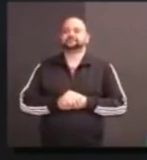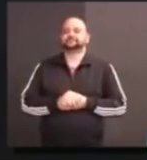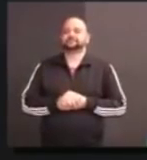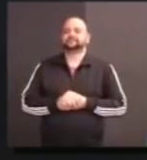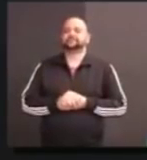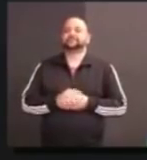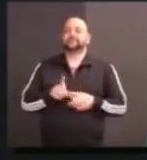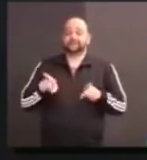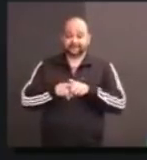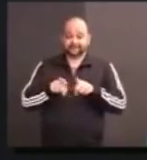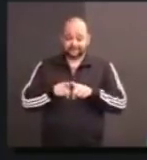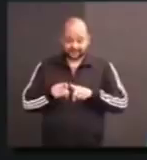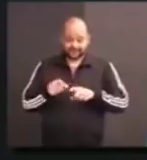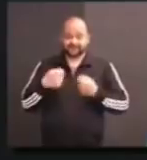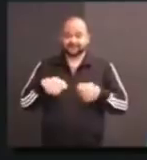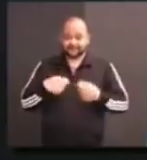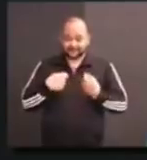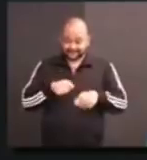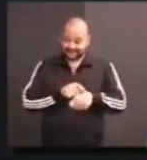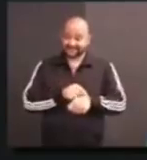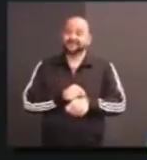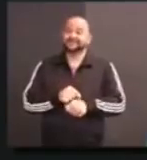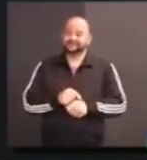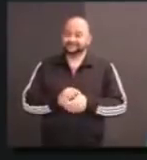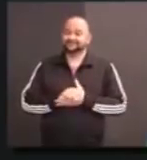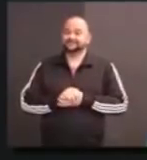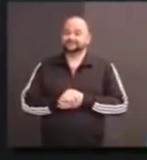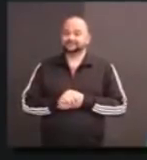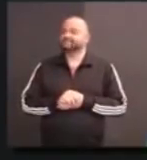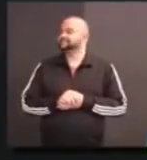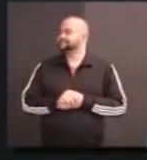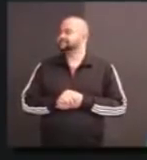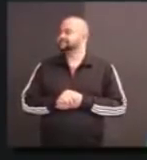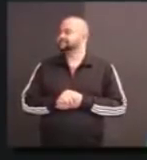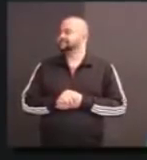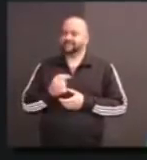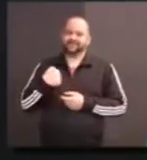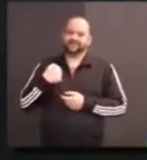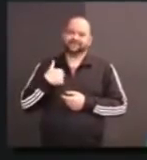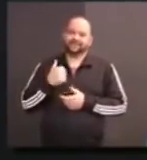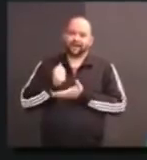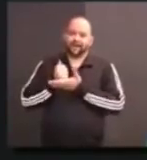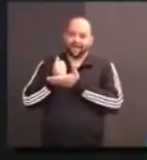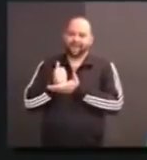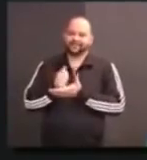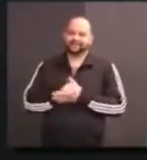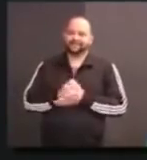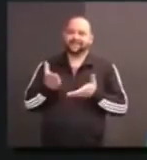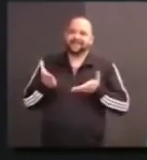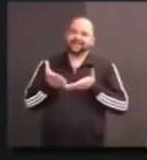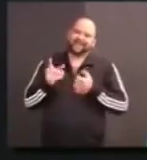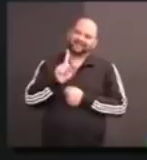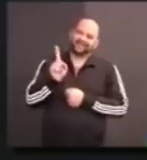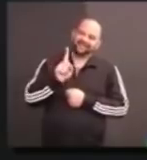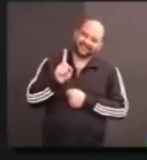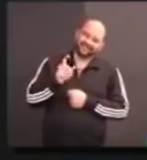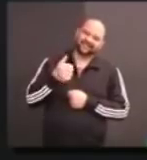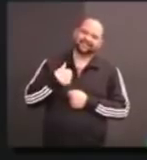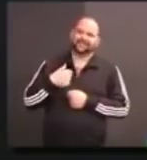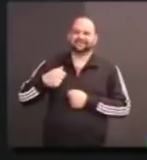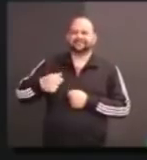Vocês vão precisar de muita pomada. Eu carrego muita pomada. Agora não, que eu já fiquei sem